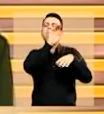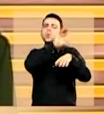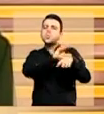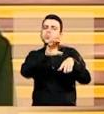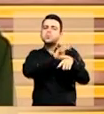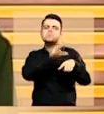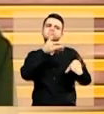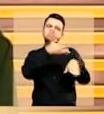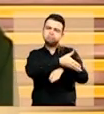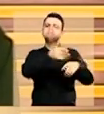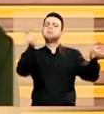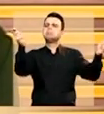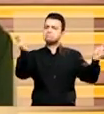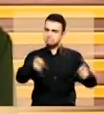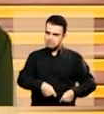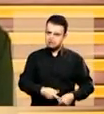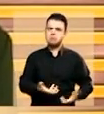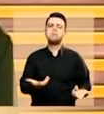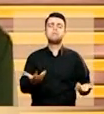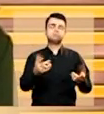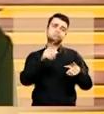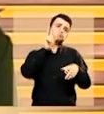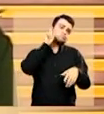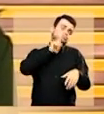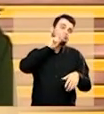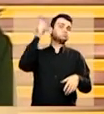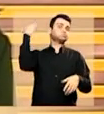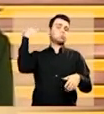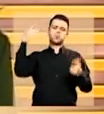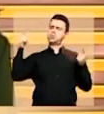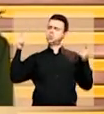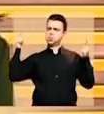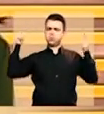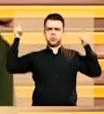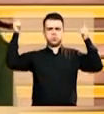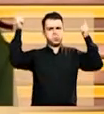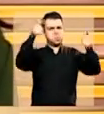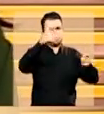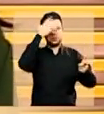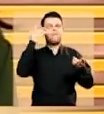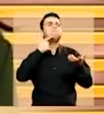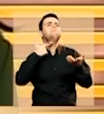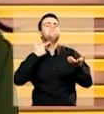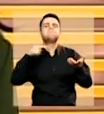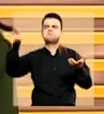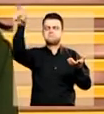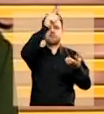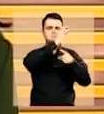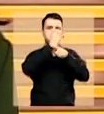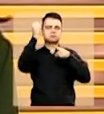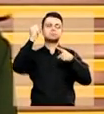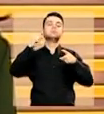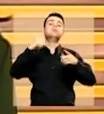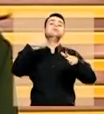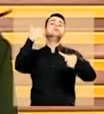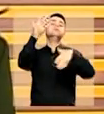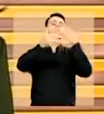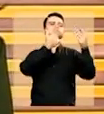acessíveis. Os Estados Unidos antigamente era o mais procurado de todos, mas com